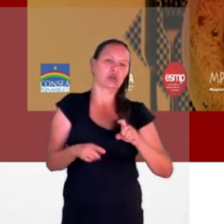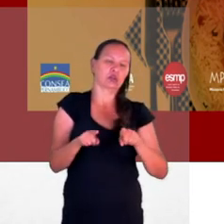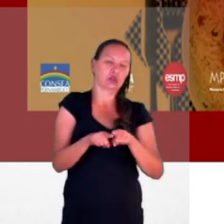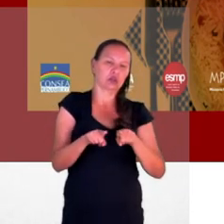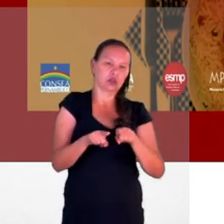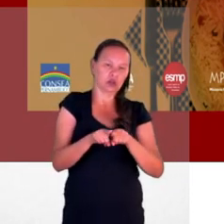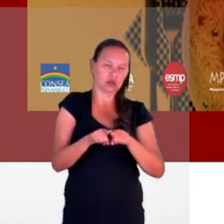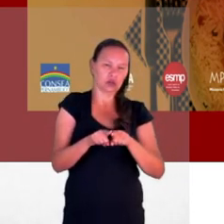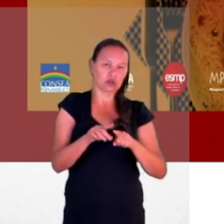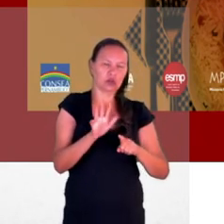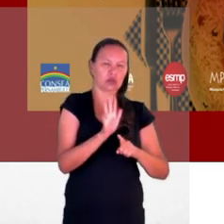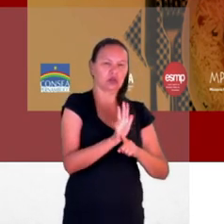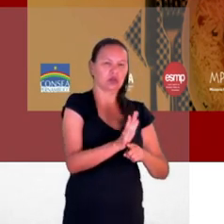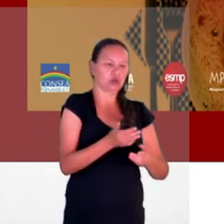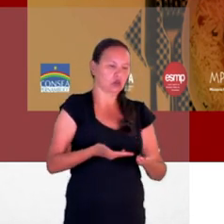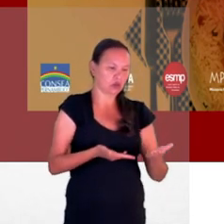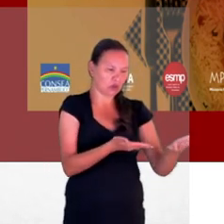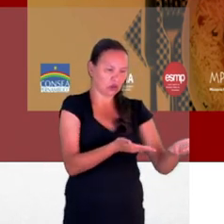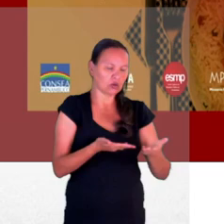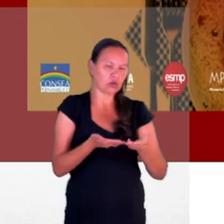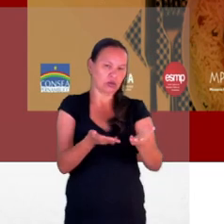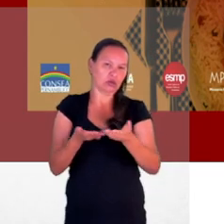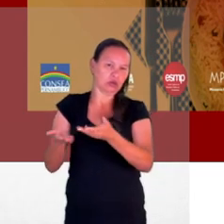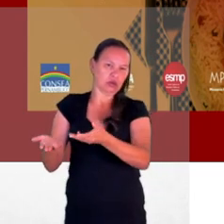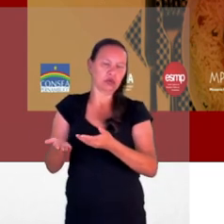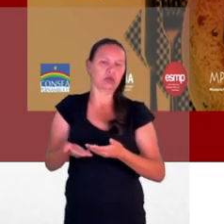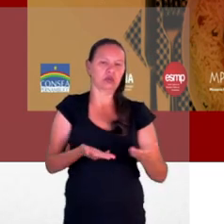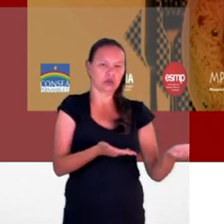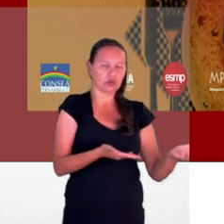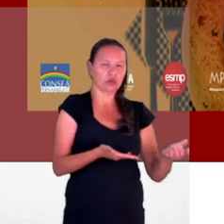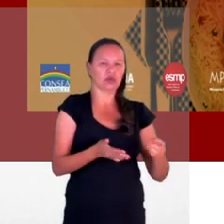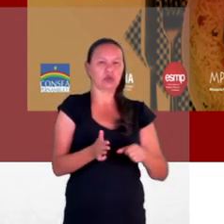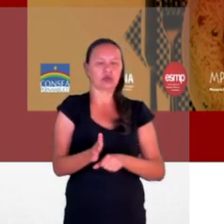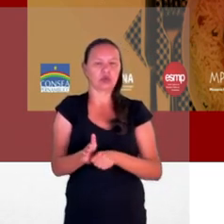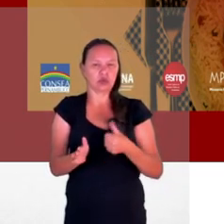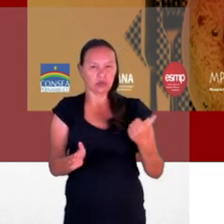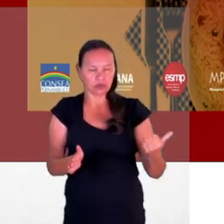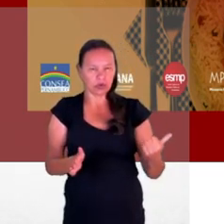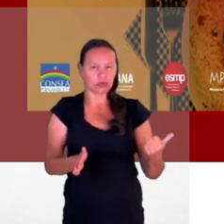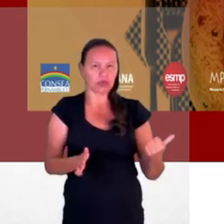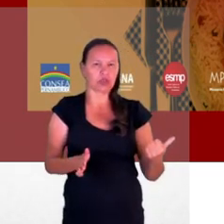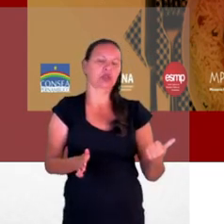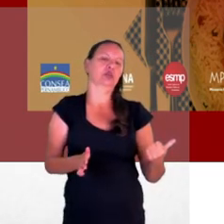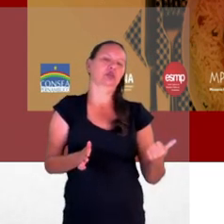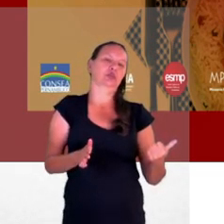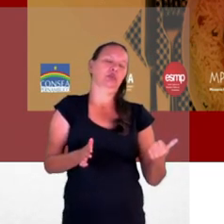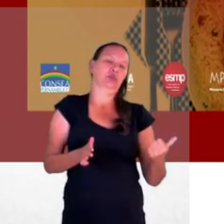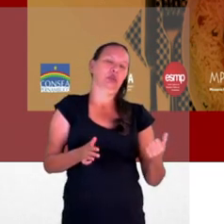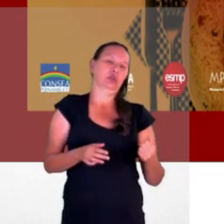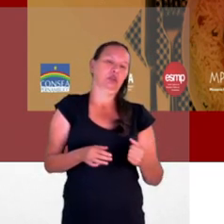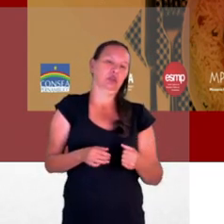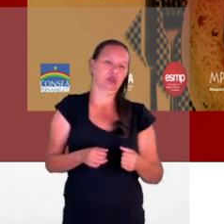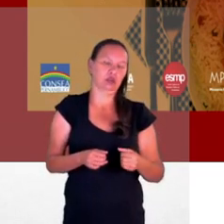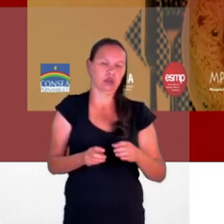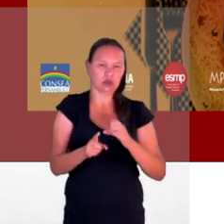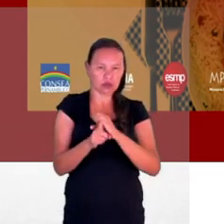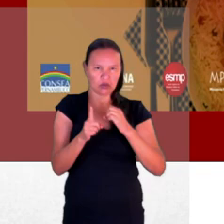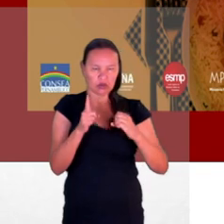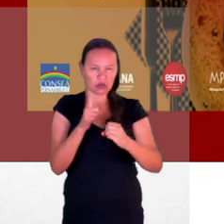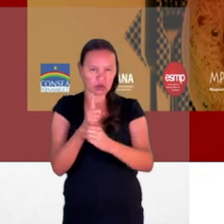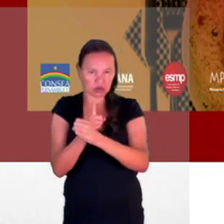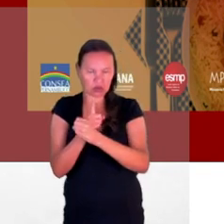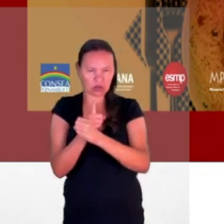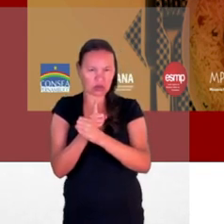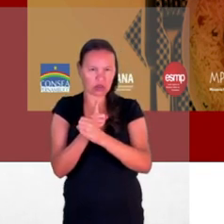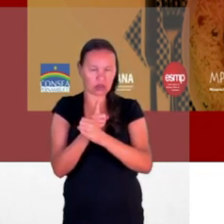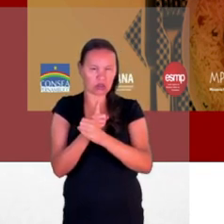visitando todas as circunscrições num primeiro momento a dinâmica é a sociedade civil eh